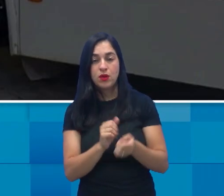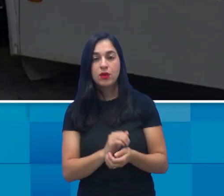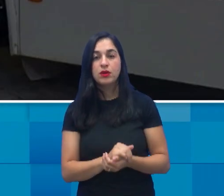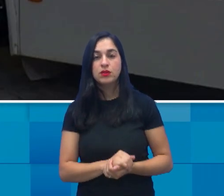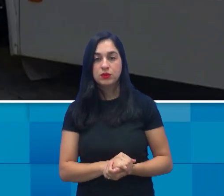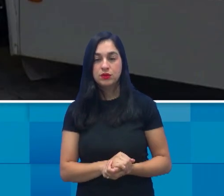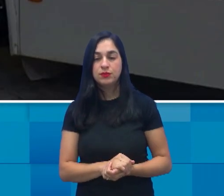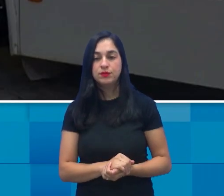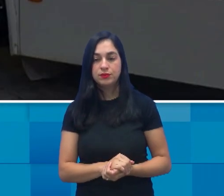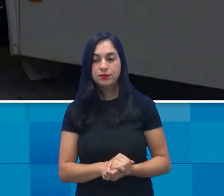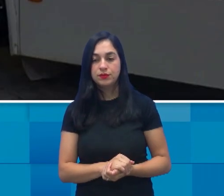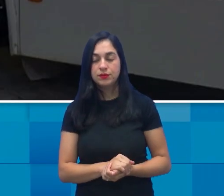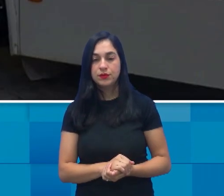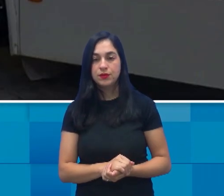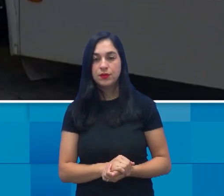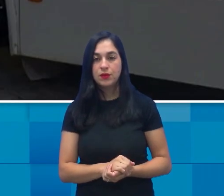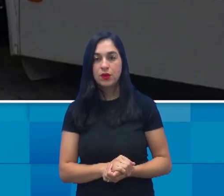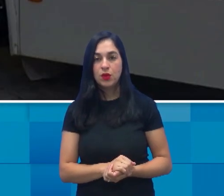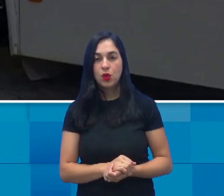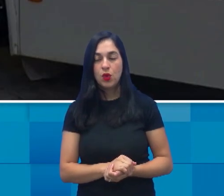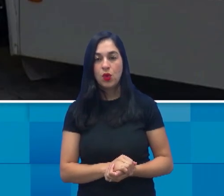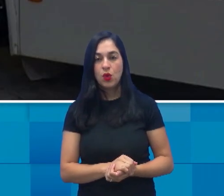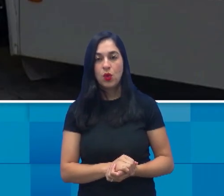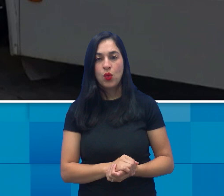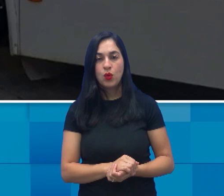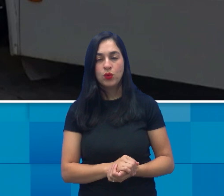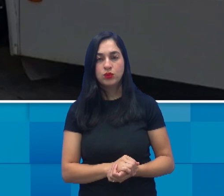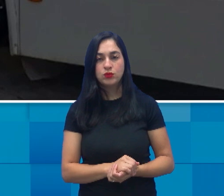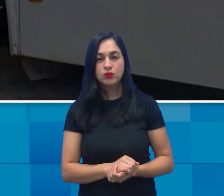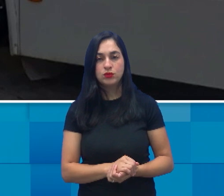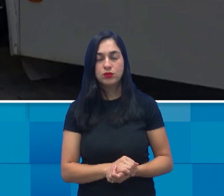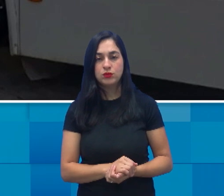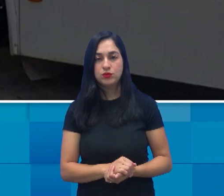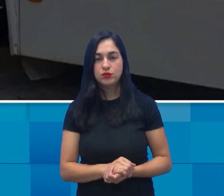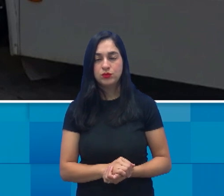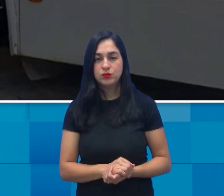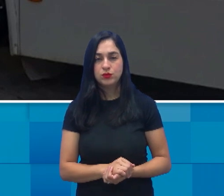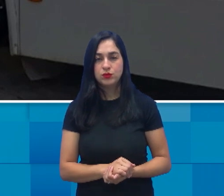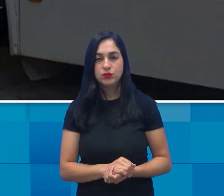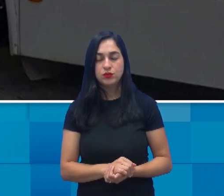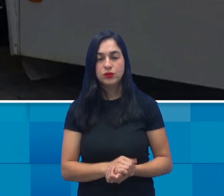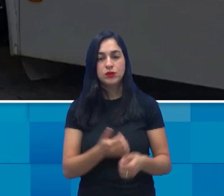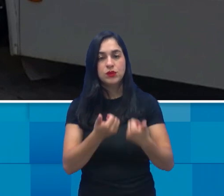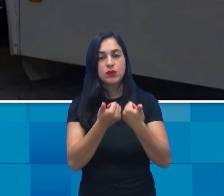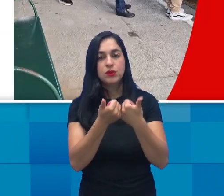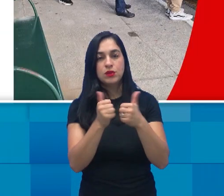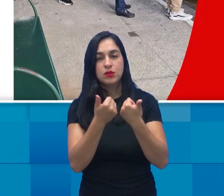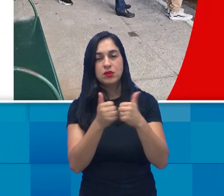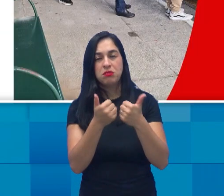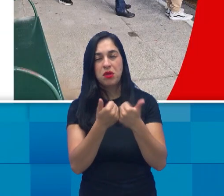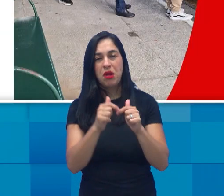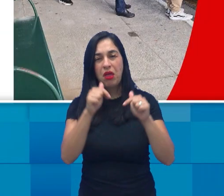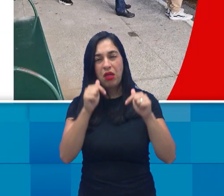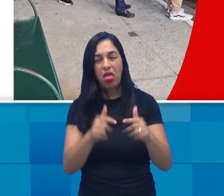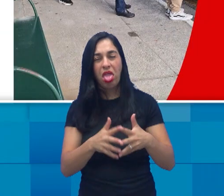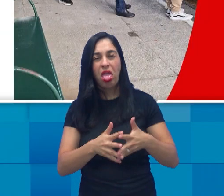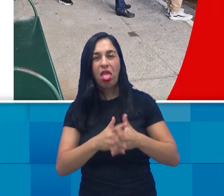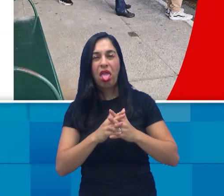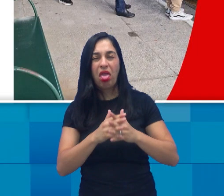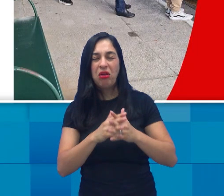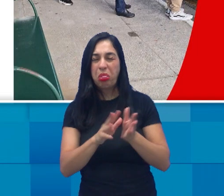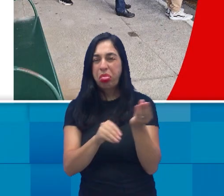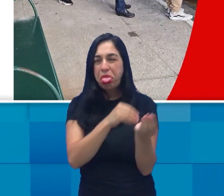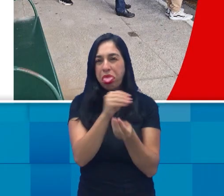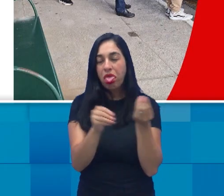Hoje, o transporte está sucateado em São José dos Campos. Hoje, 6 horas da manhã,